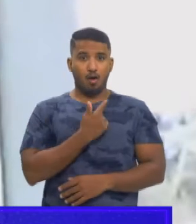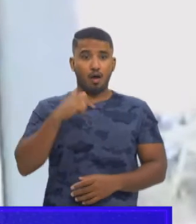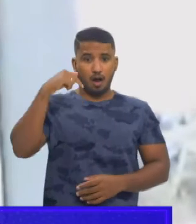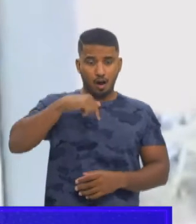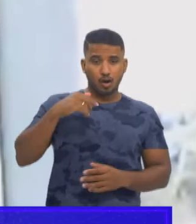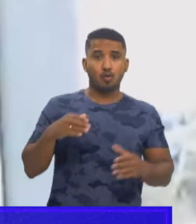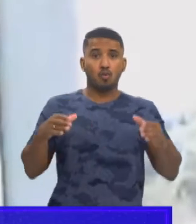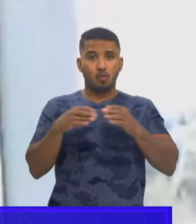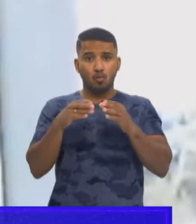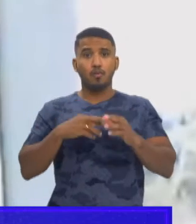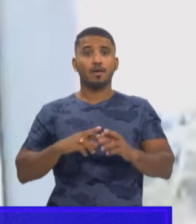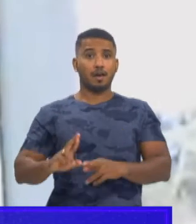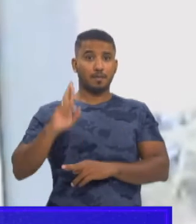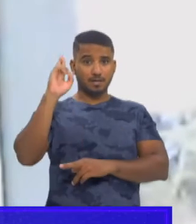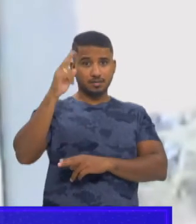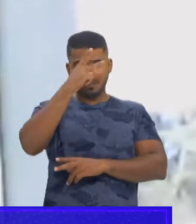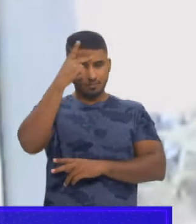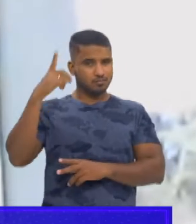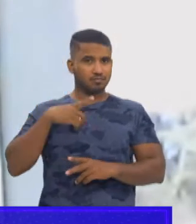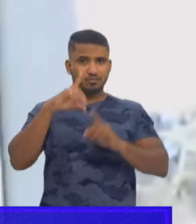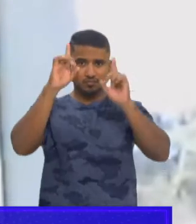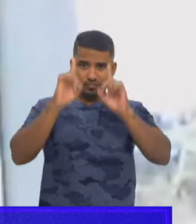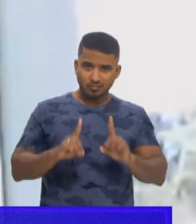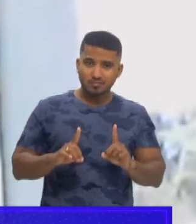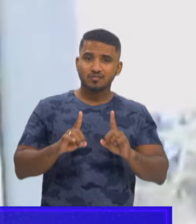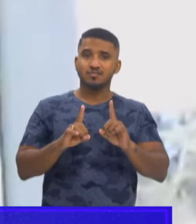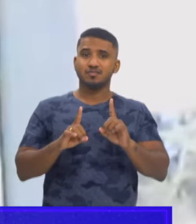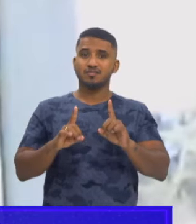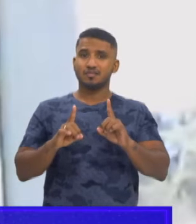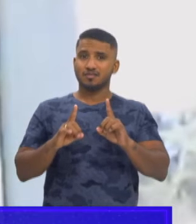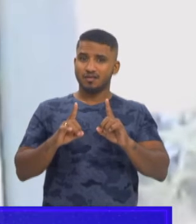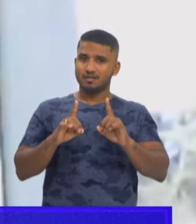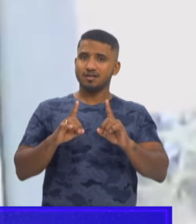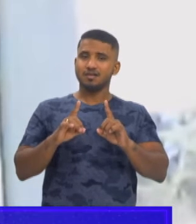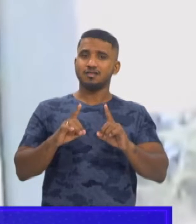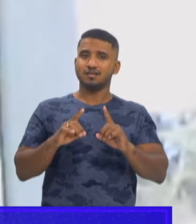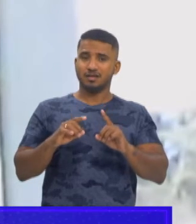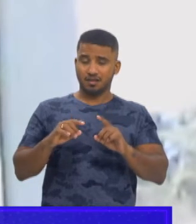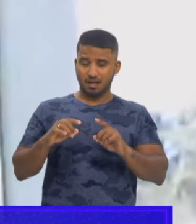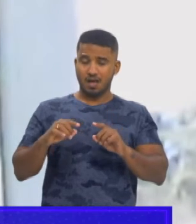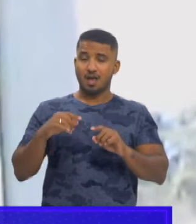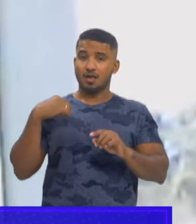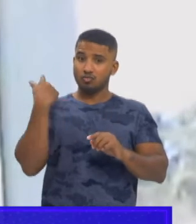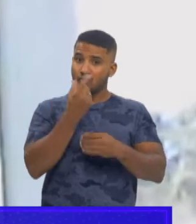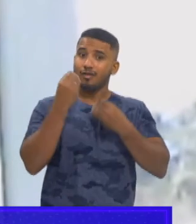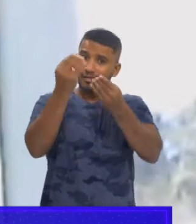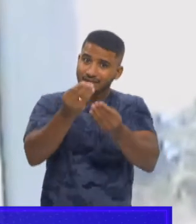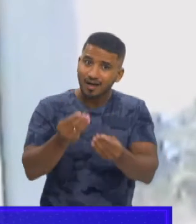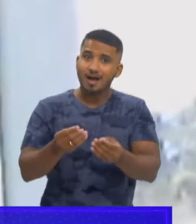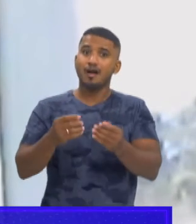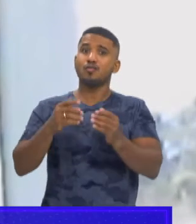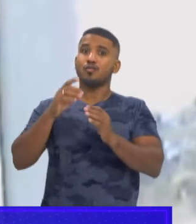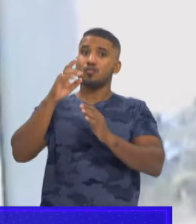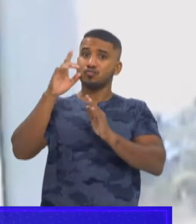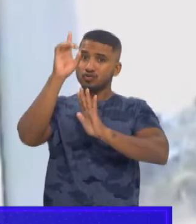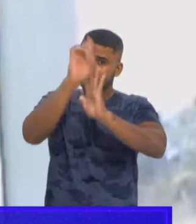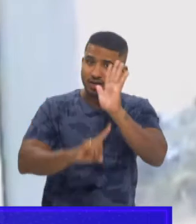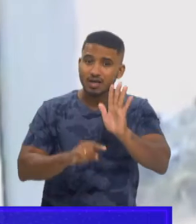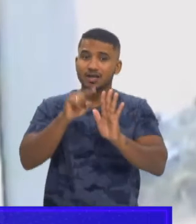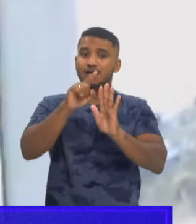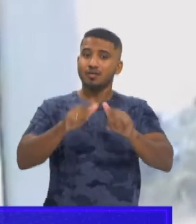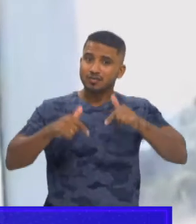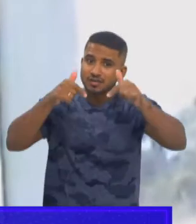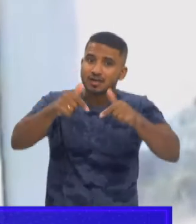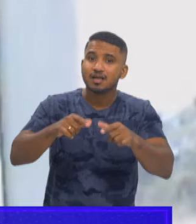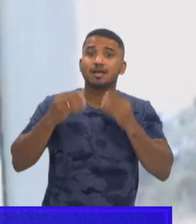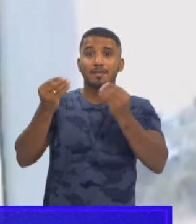está incrustado na nossa sociedade. O nosso trabalho, assim como a entidade representando o direito das